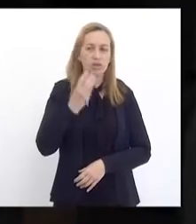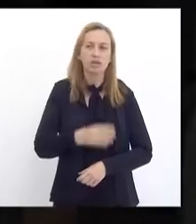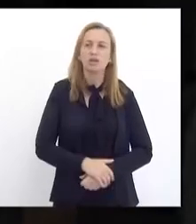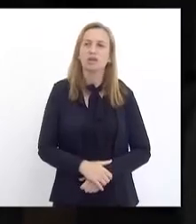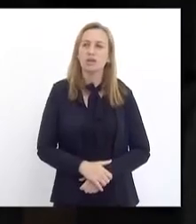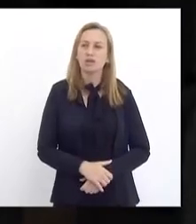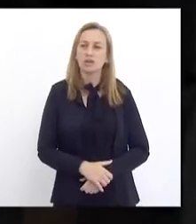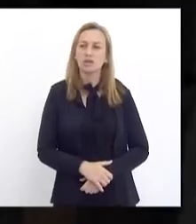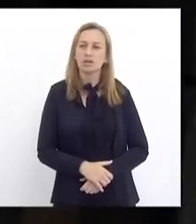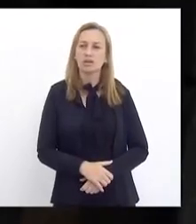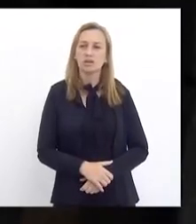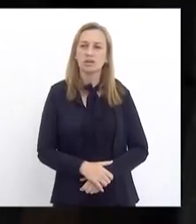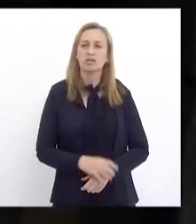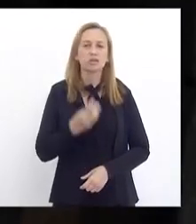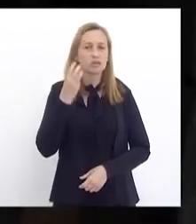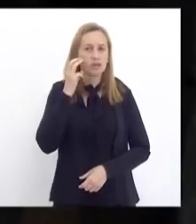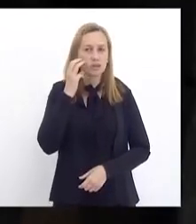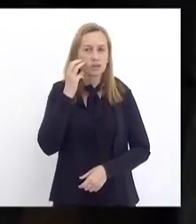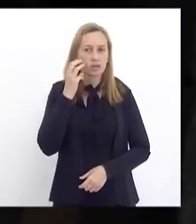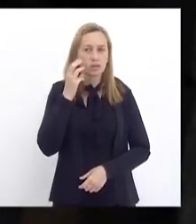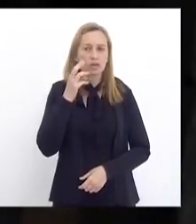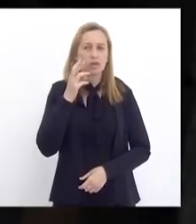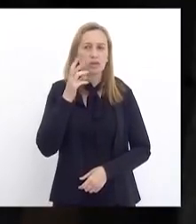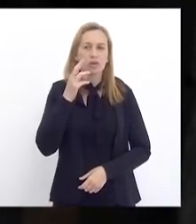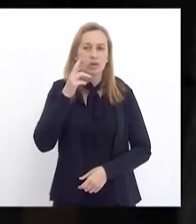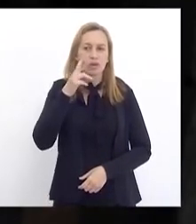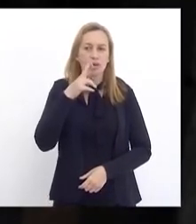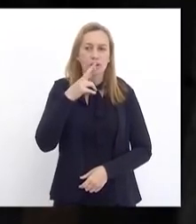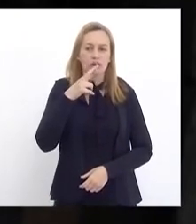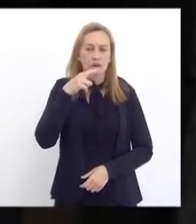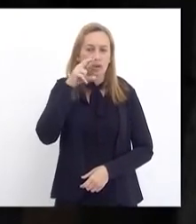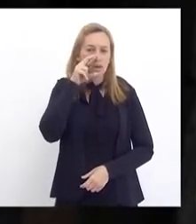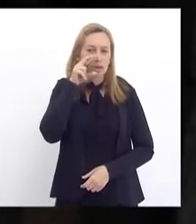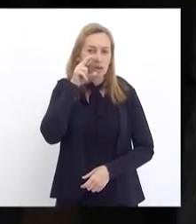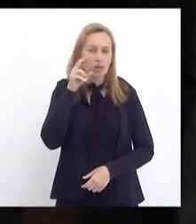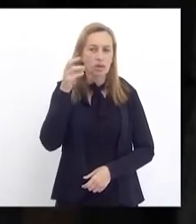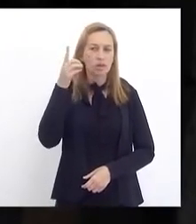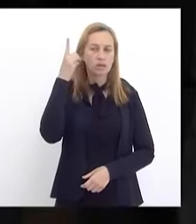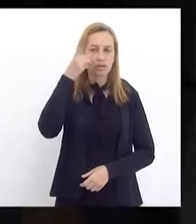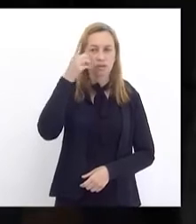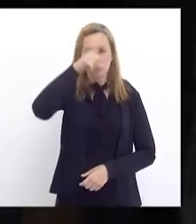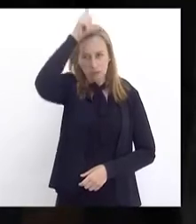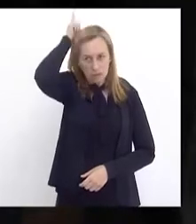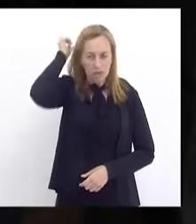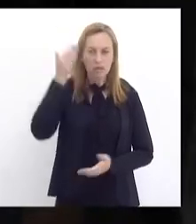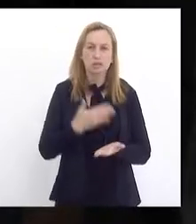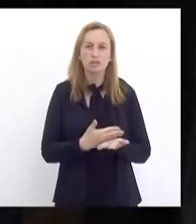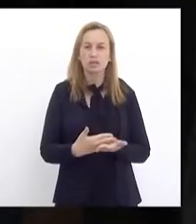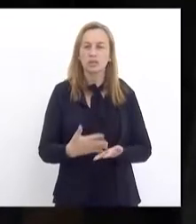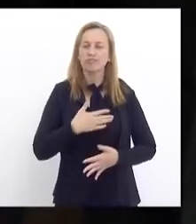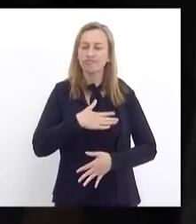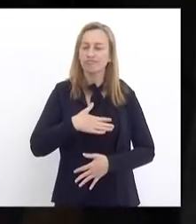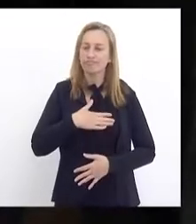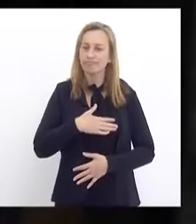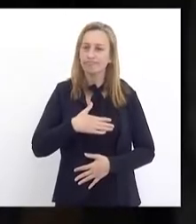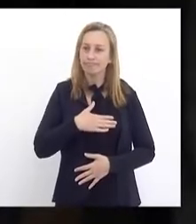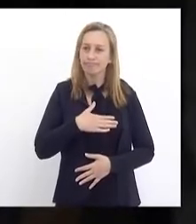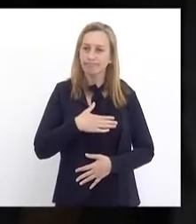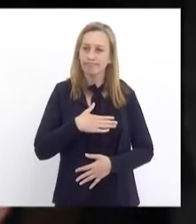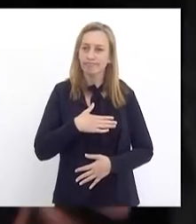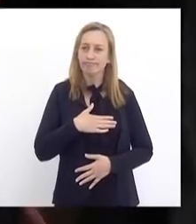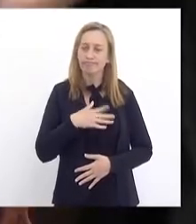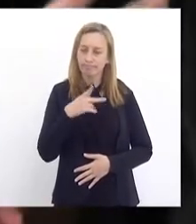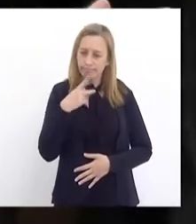Carneiro, Rosenberg Reis, deputado Luiz Paulo. É, inicialmente, eu gostaria, né, de